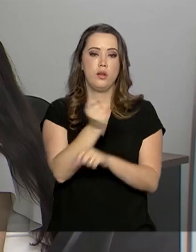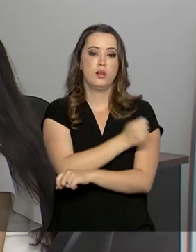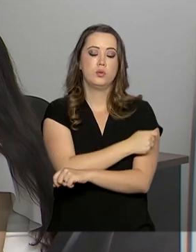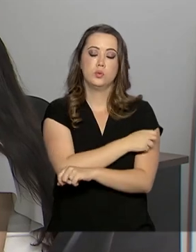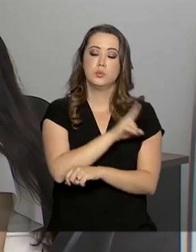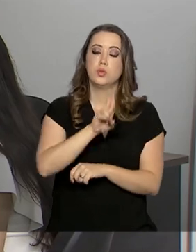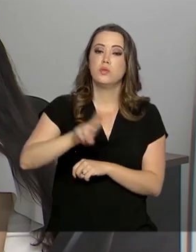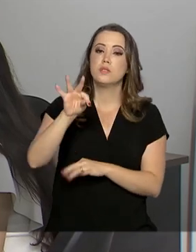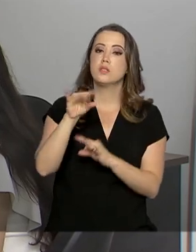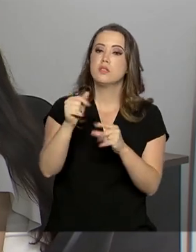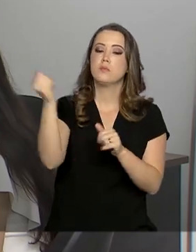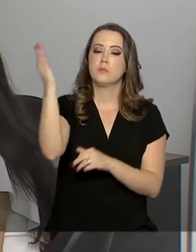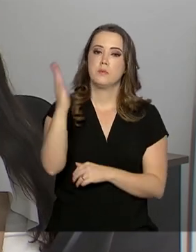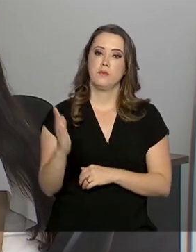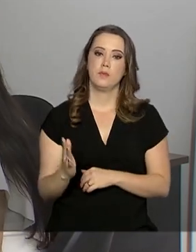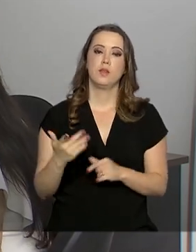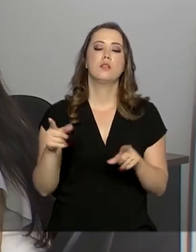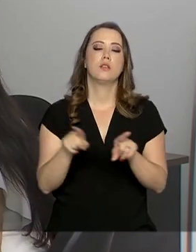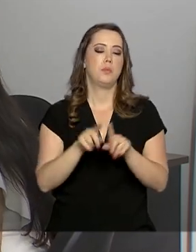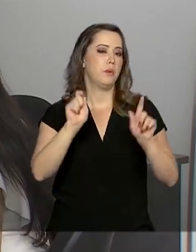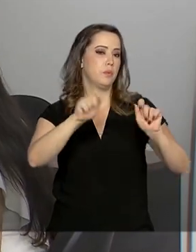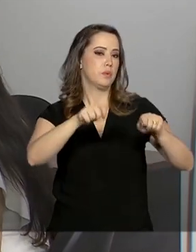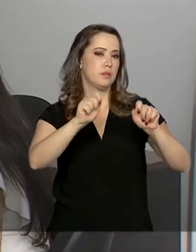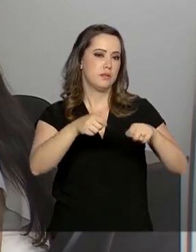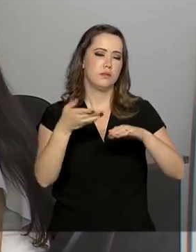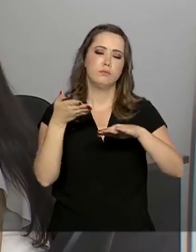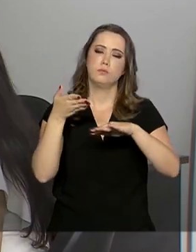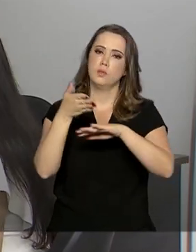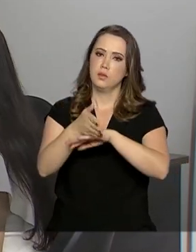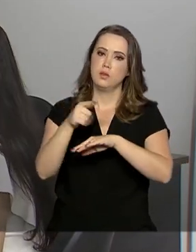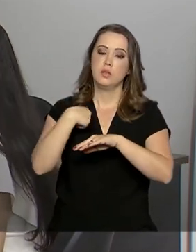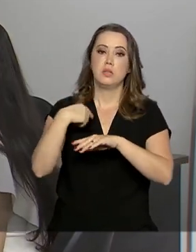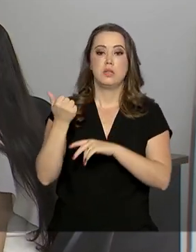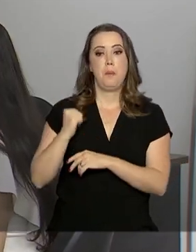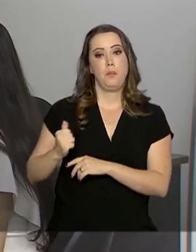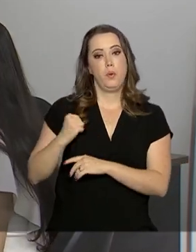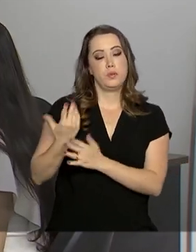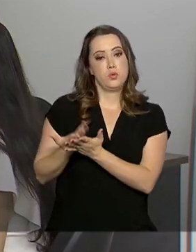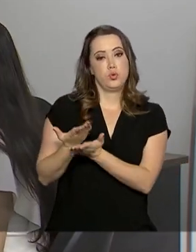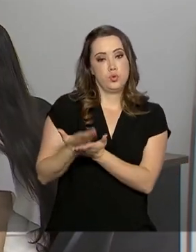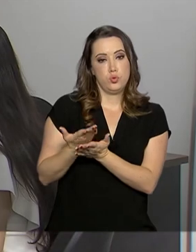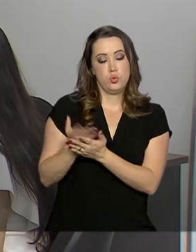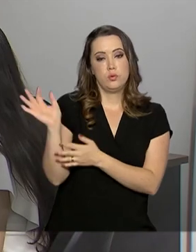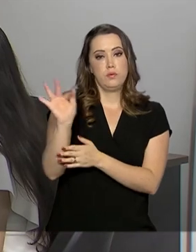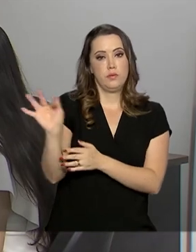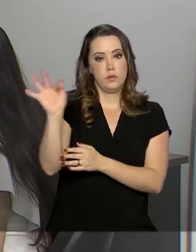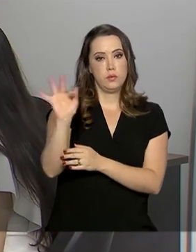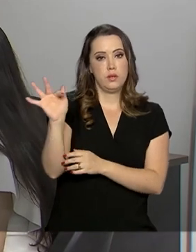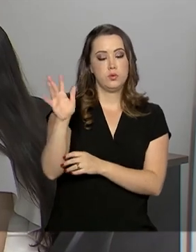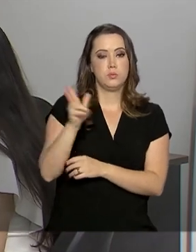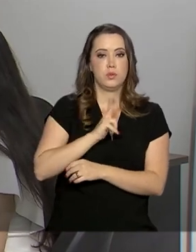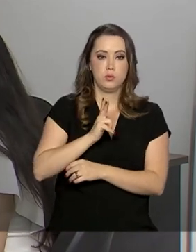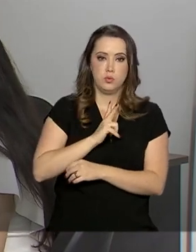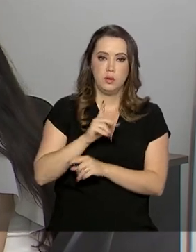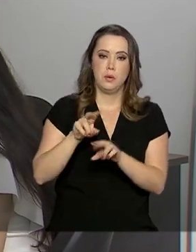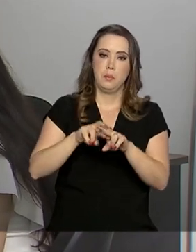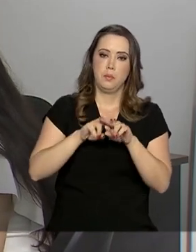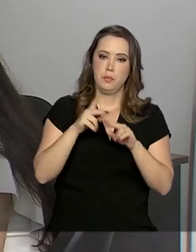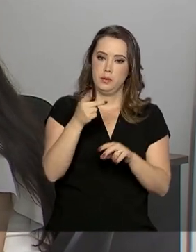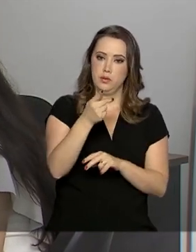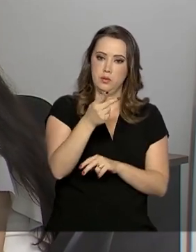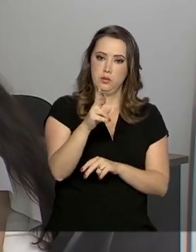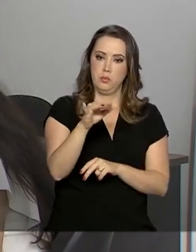públicas em todo o país. Também é possível se candidatar a uma bolsa de estudos em faculdades particulares pelo